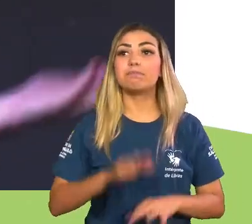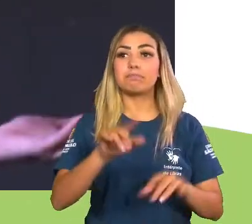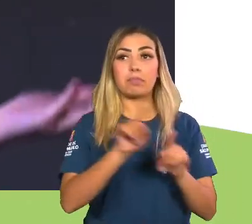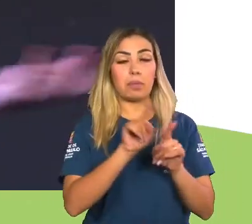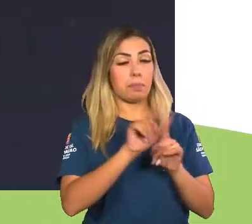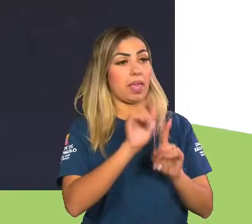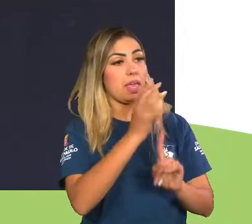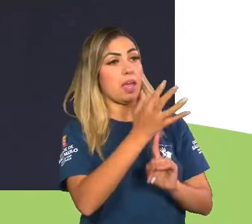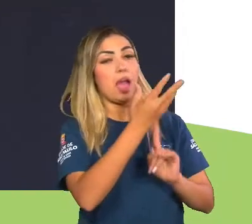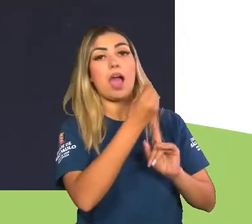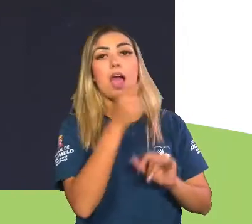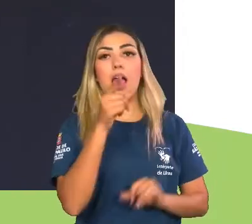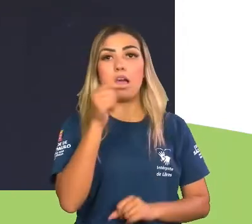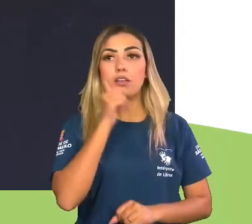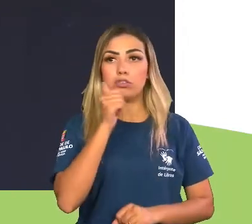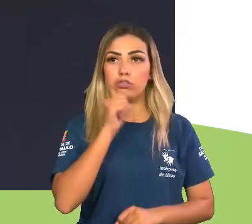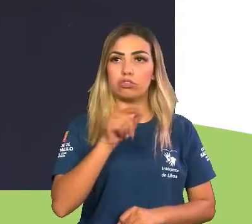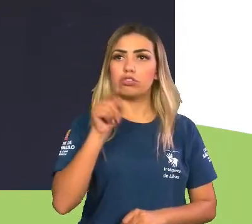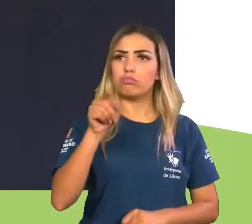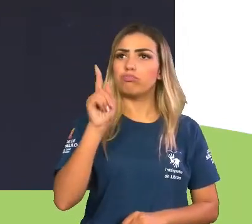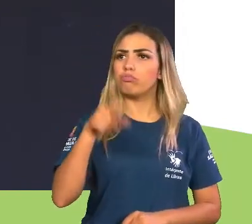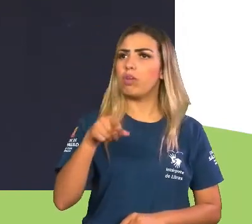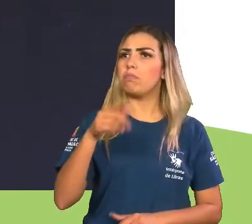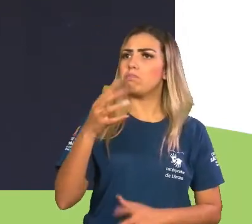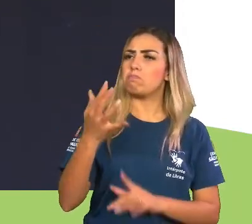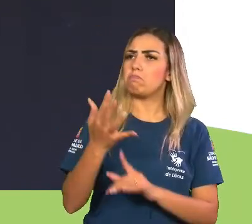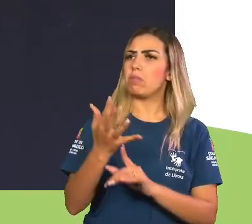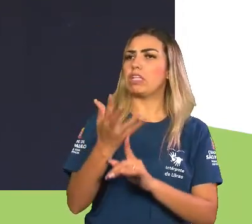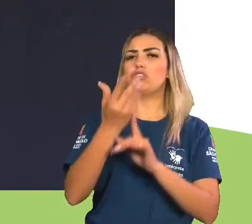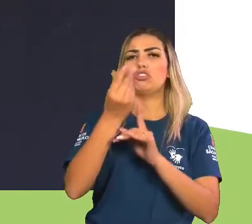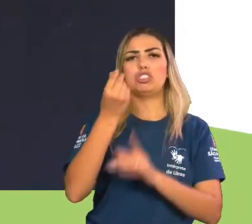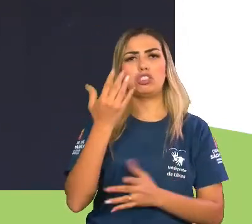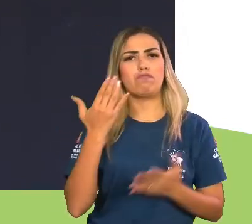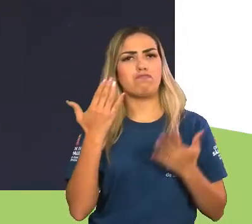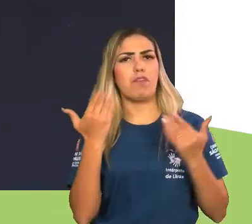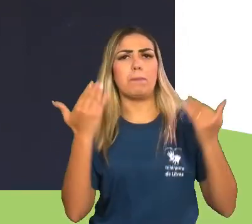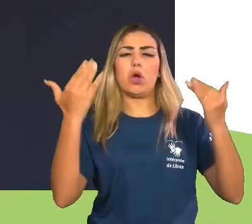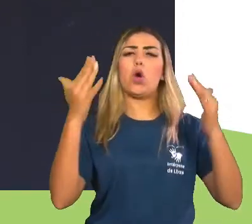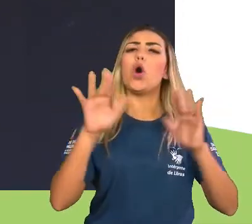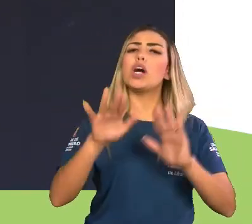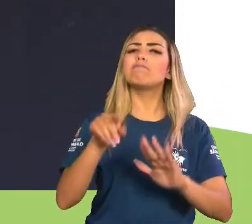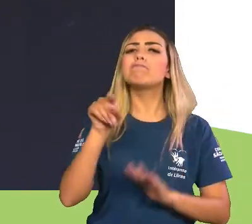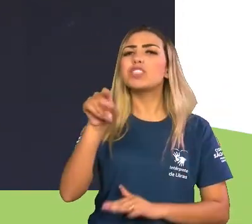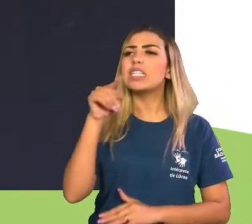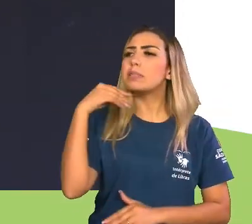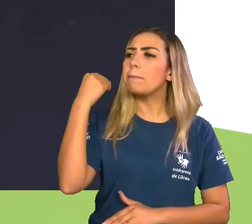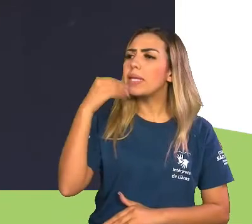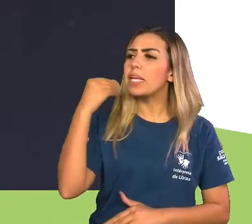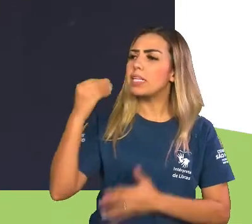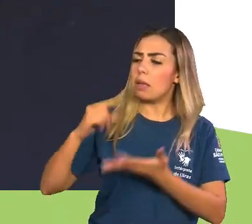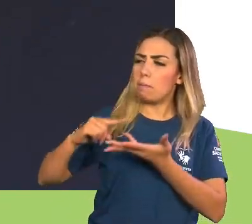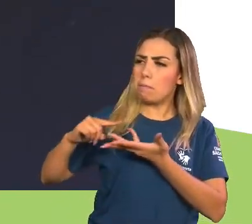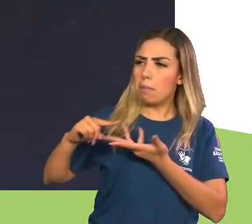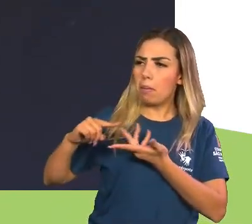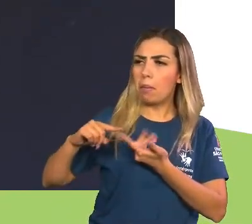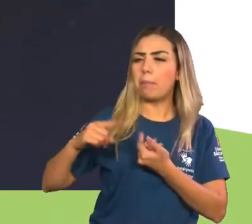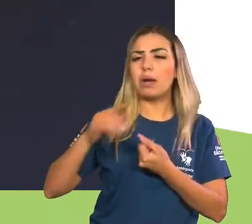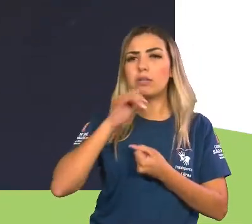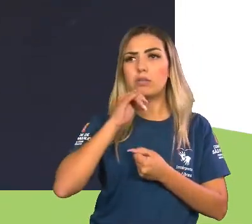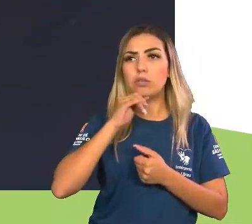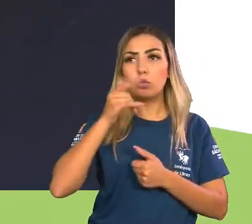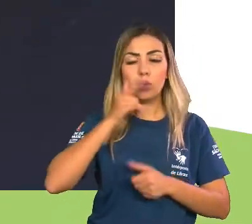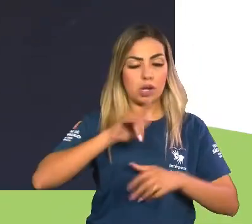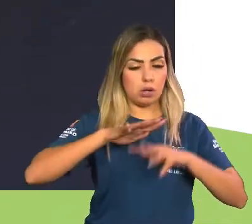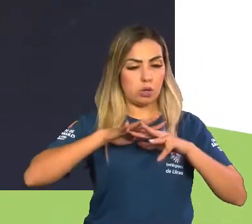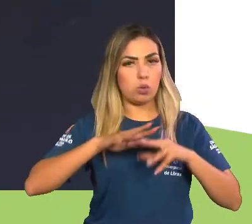Débora é uma grandíssima artista, assim como você. Como é que foi para você trazer essas experiências da cura como um